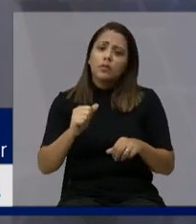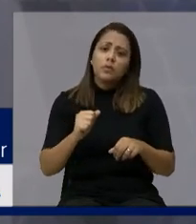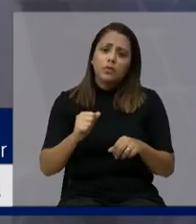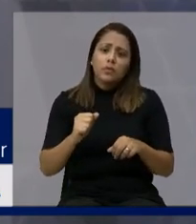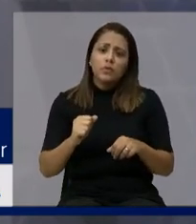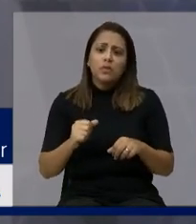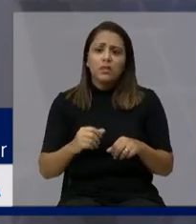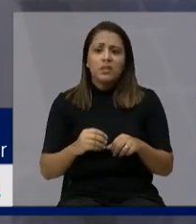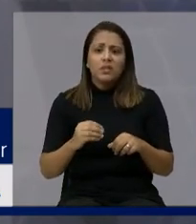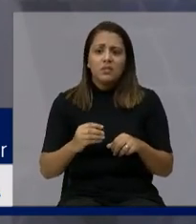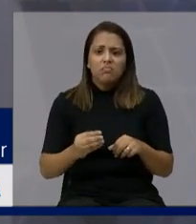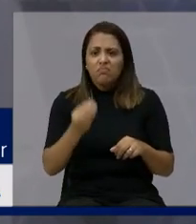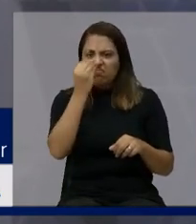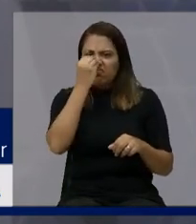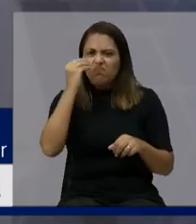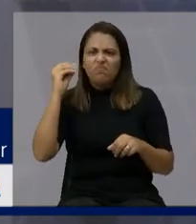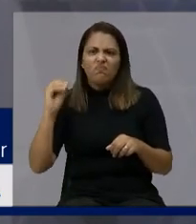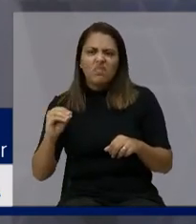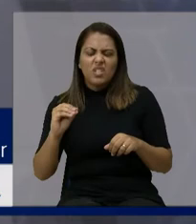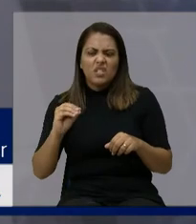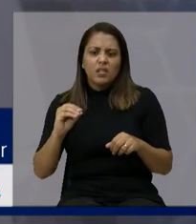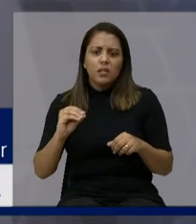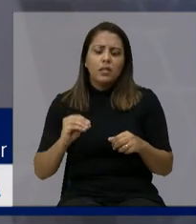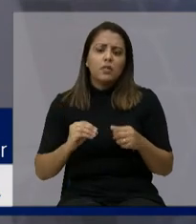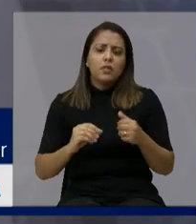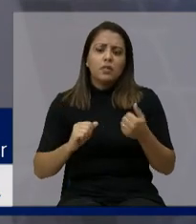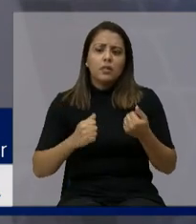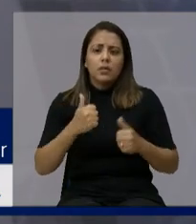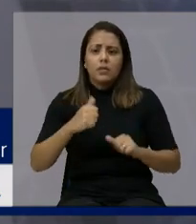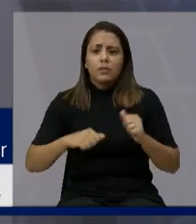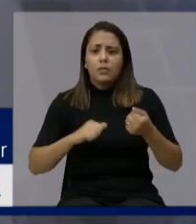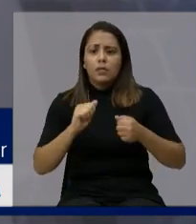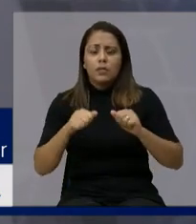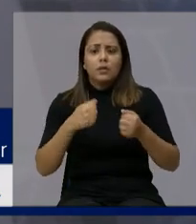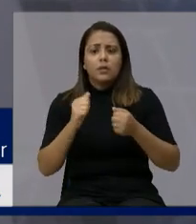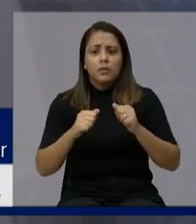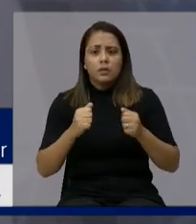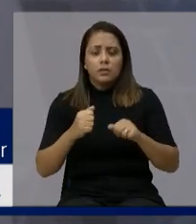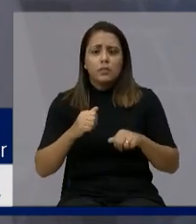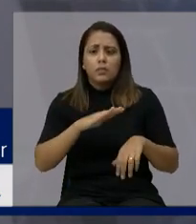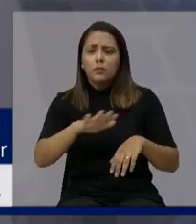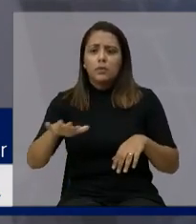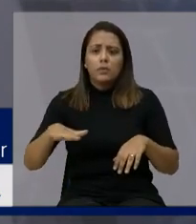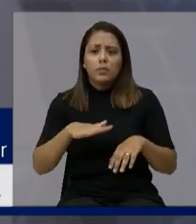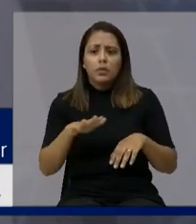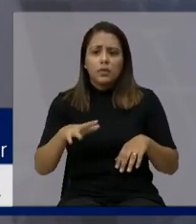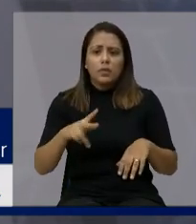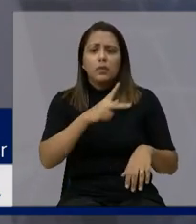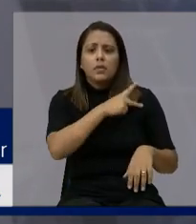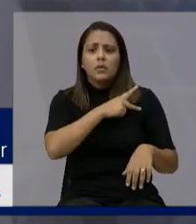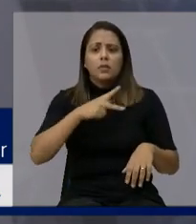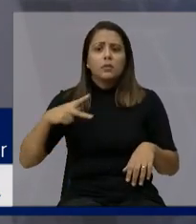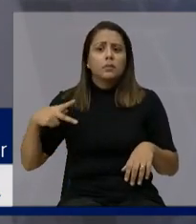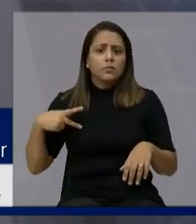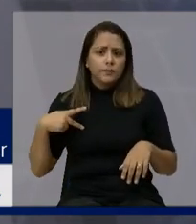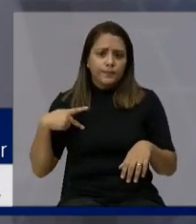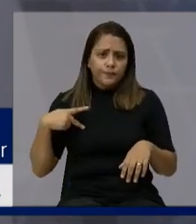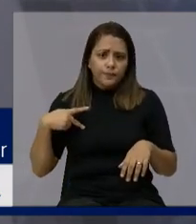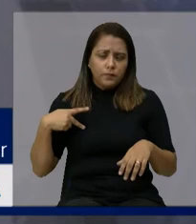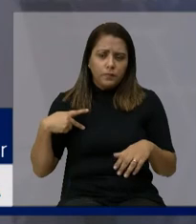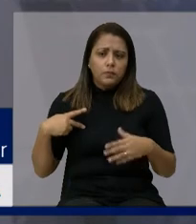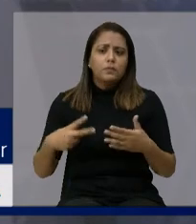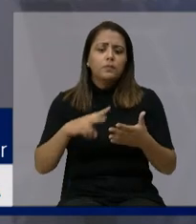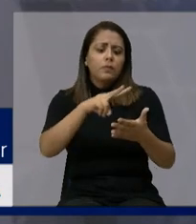descaso da administração pública do Estado de São Paulo. Então, vou aqui ler a carta